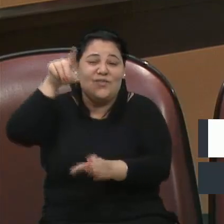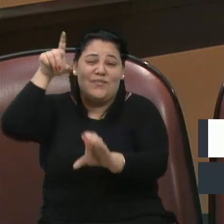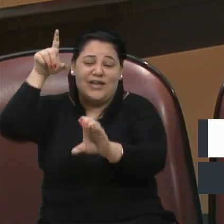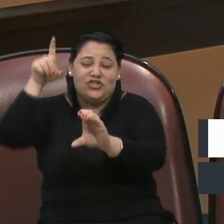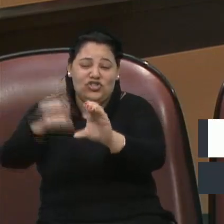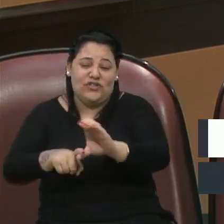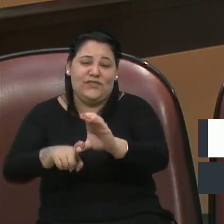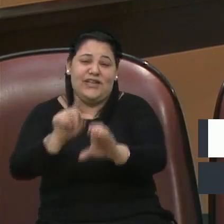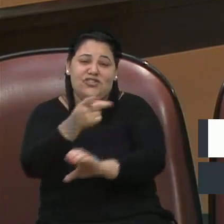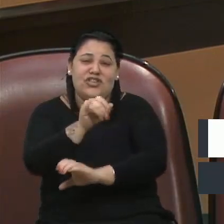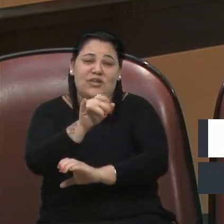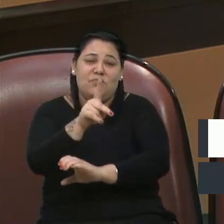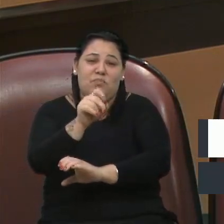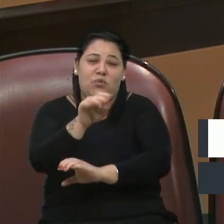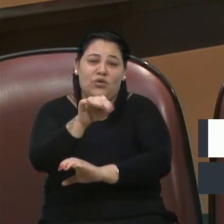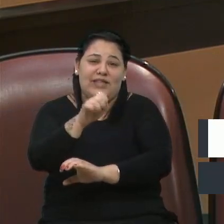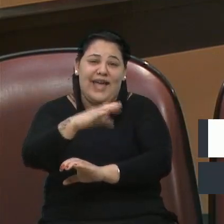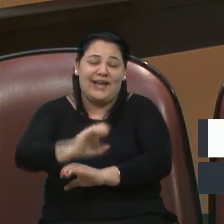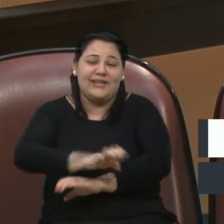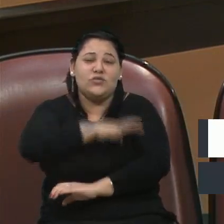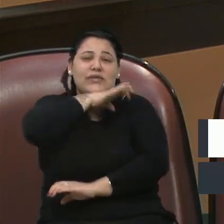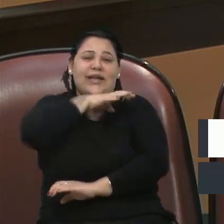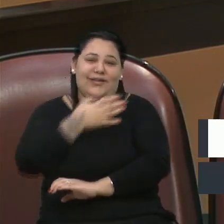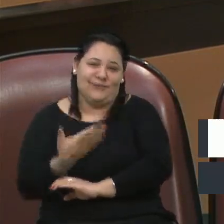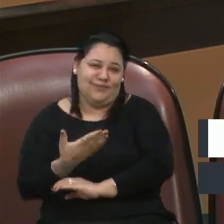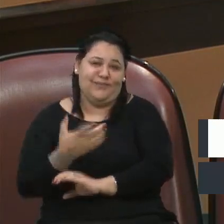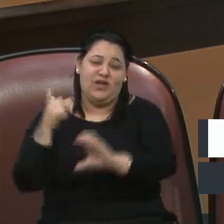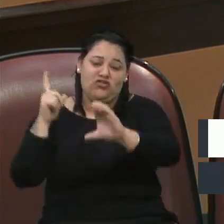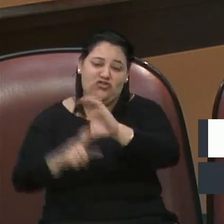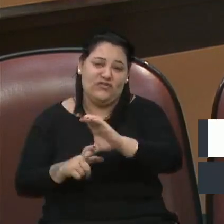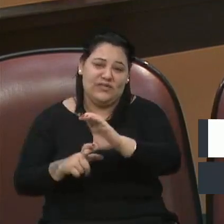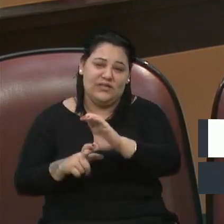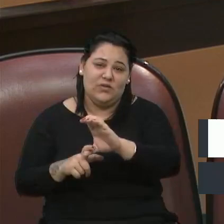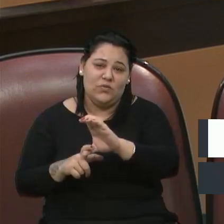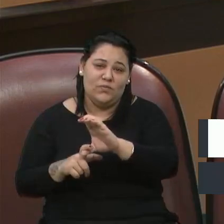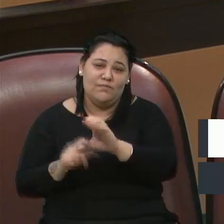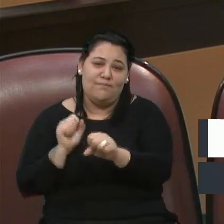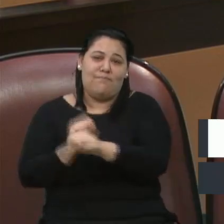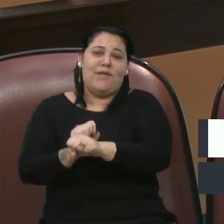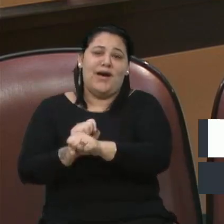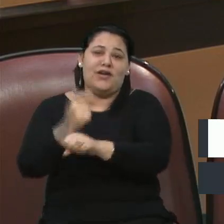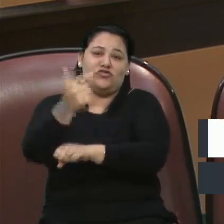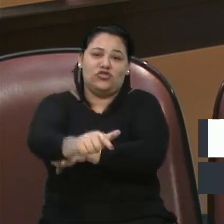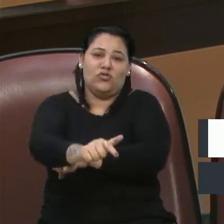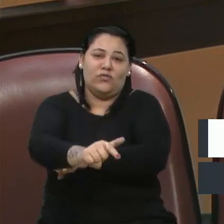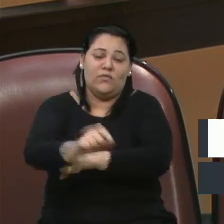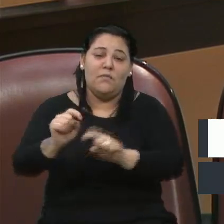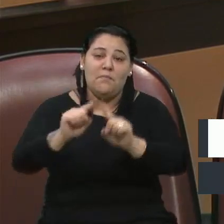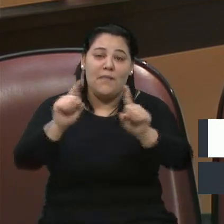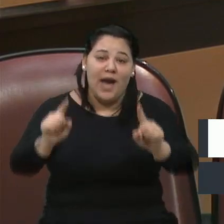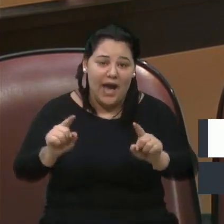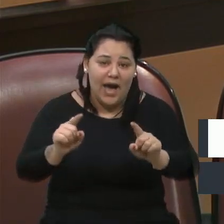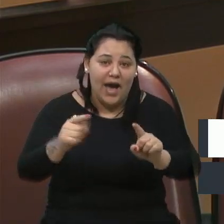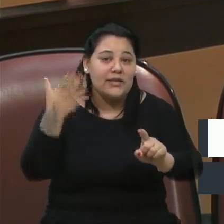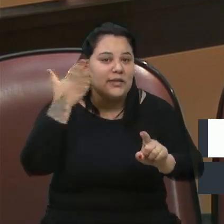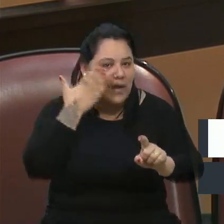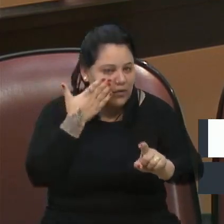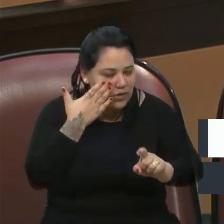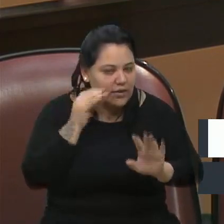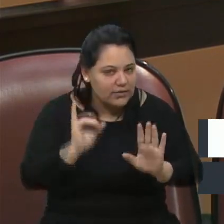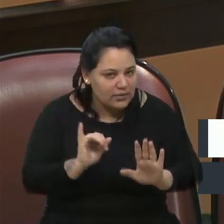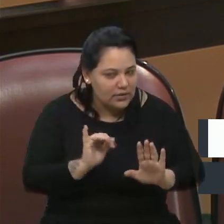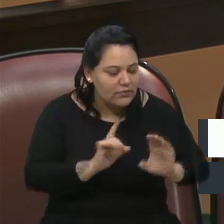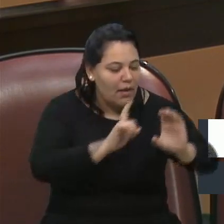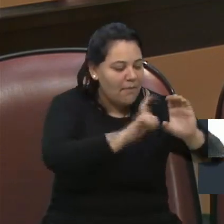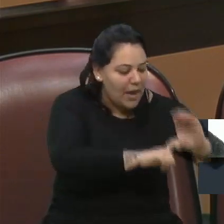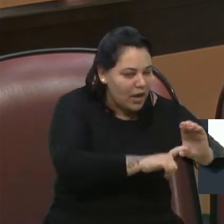daquele terreno de uma dívida com o Banrisul. Então, segurou novamente. Mas o que eu depender do município,